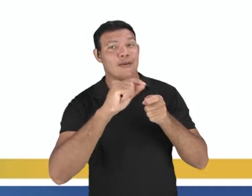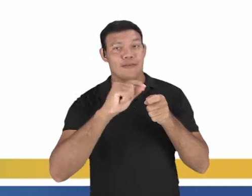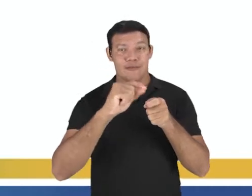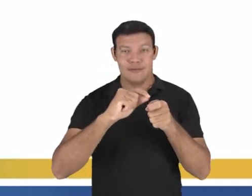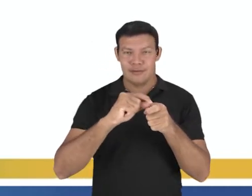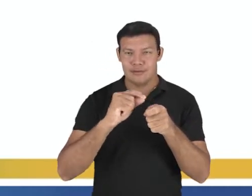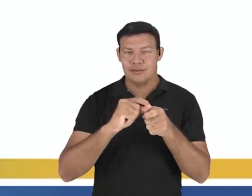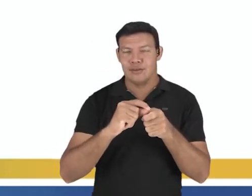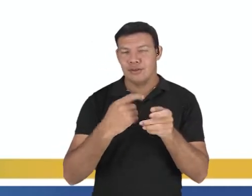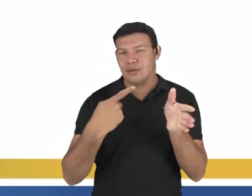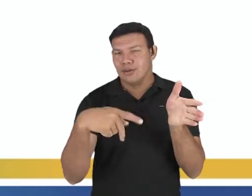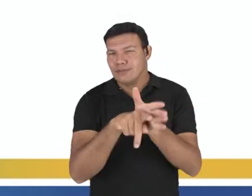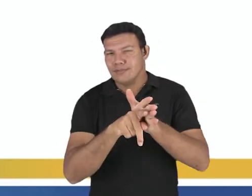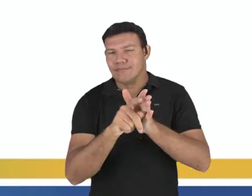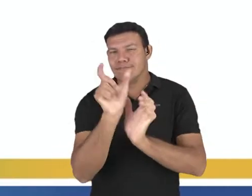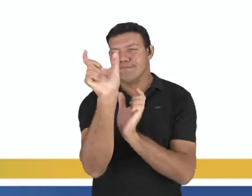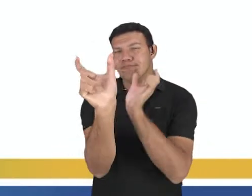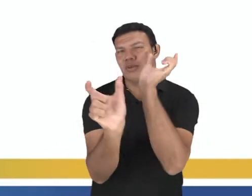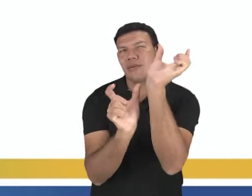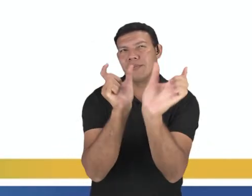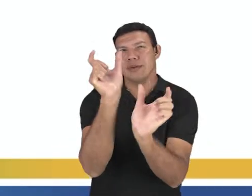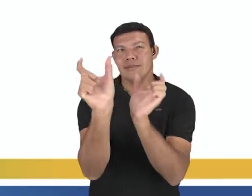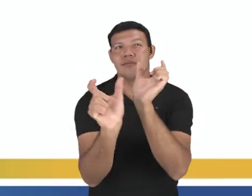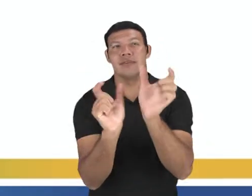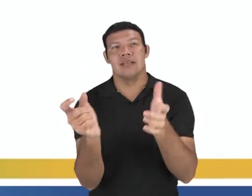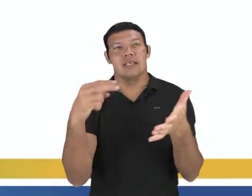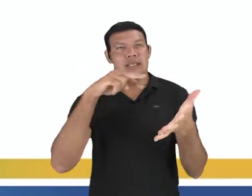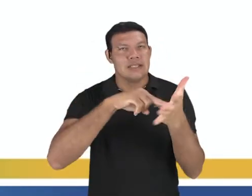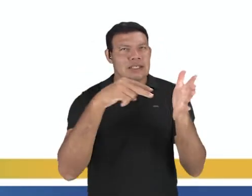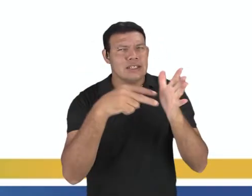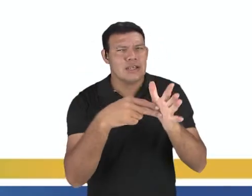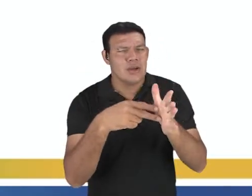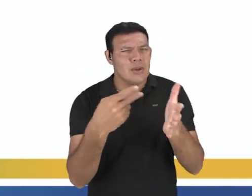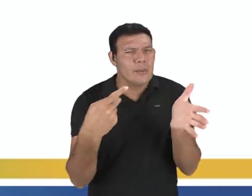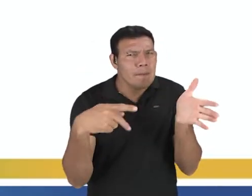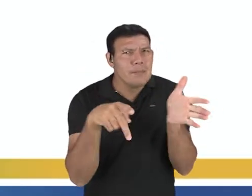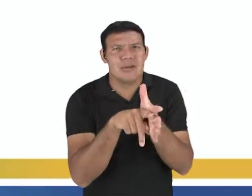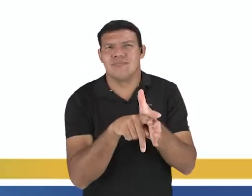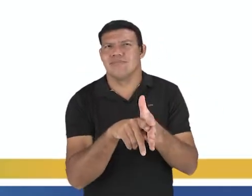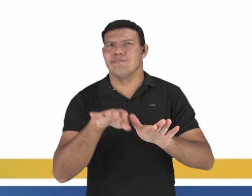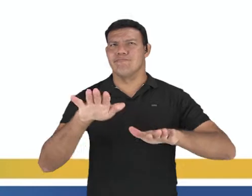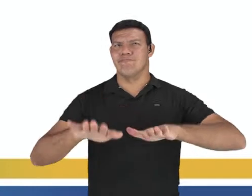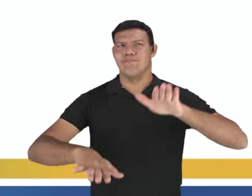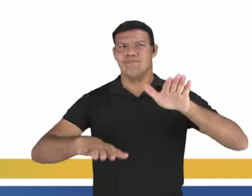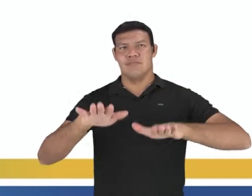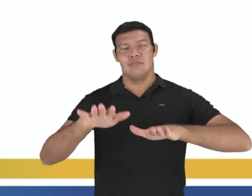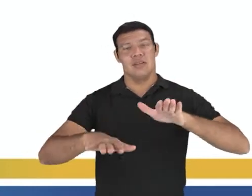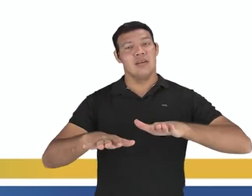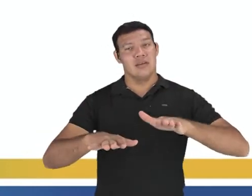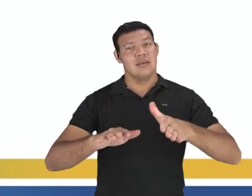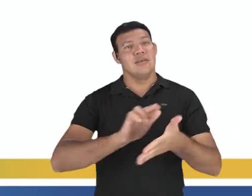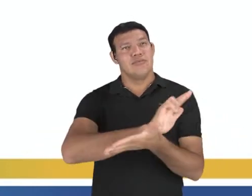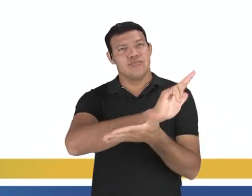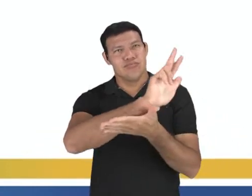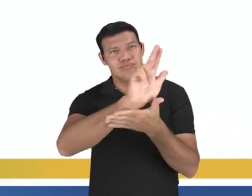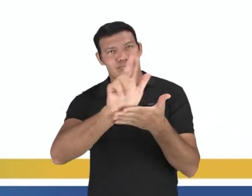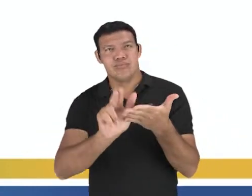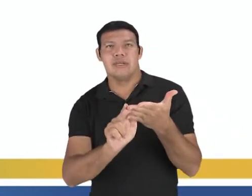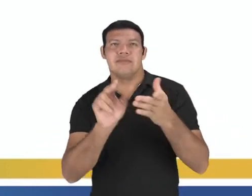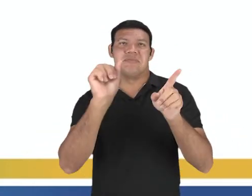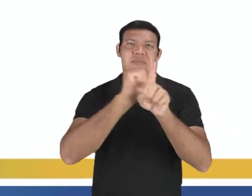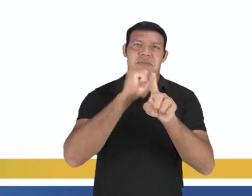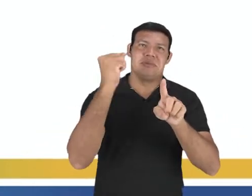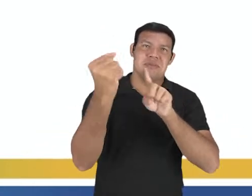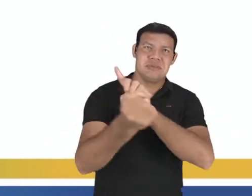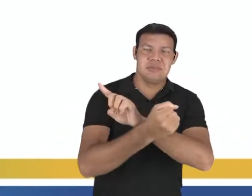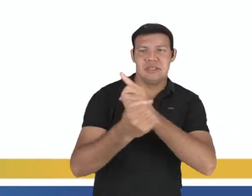com as palavras. Sua definição específica depende de questões diversas, tais quais de ordem social,